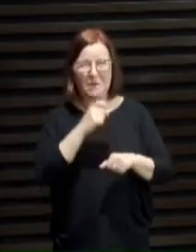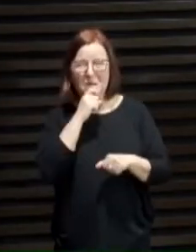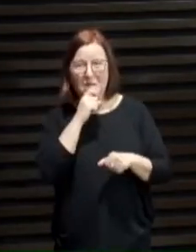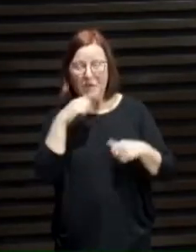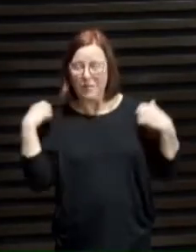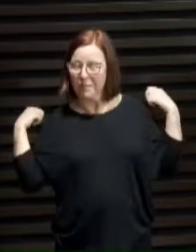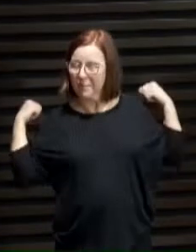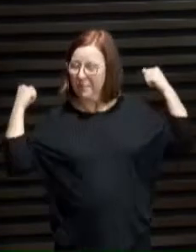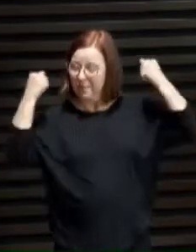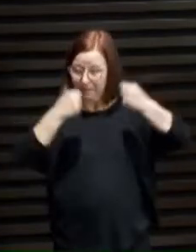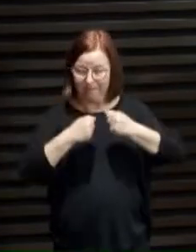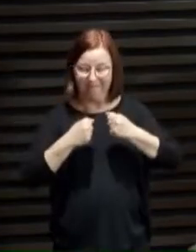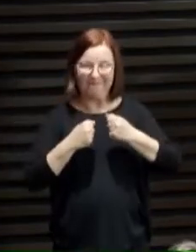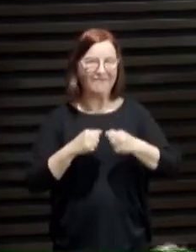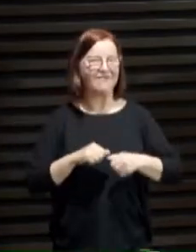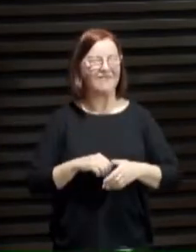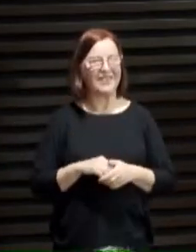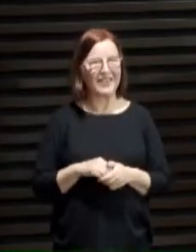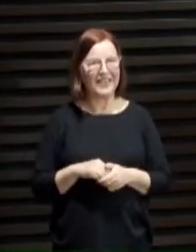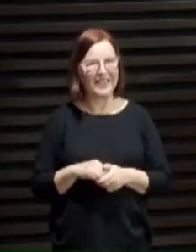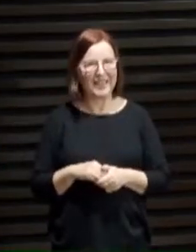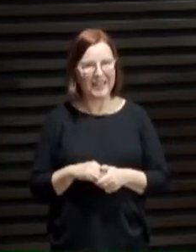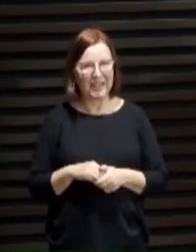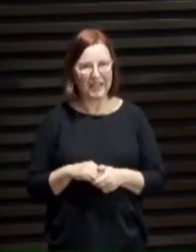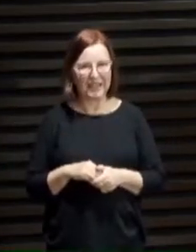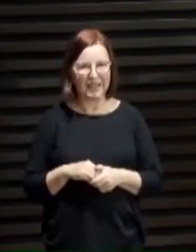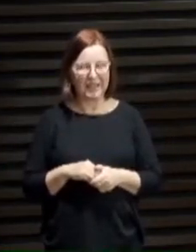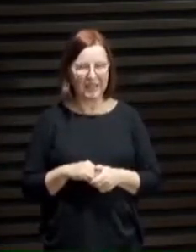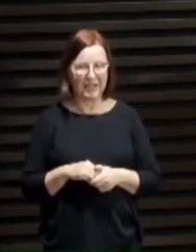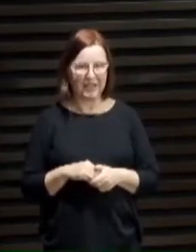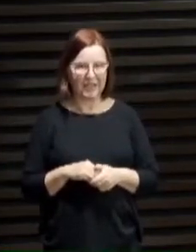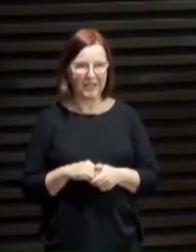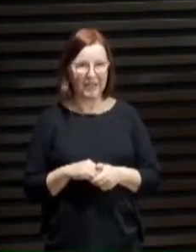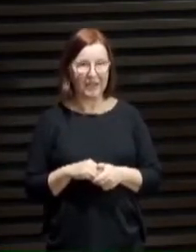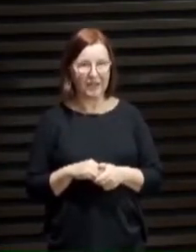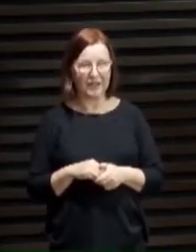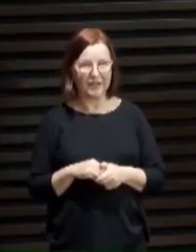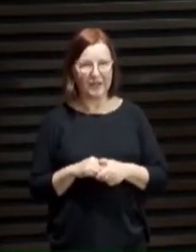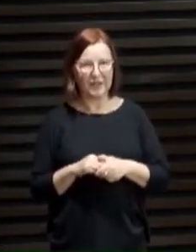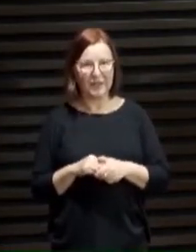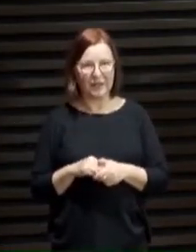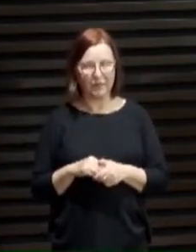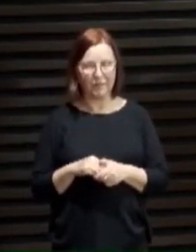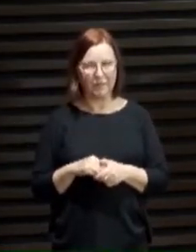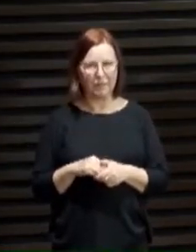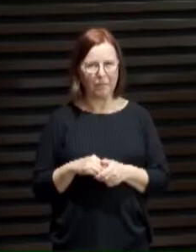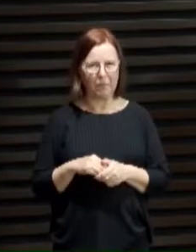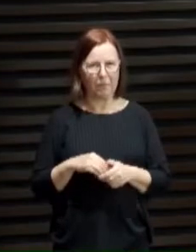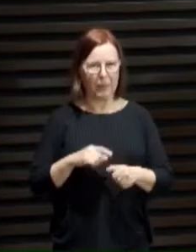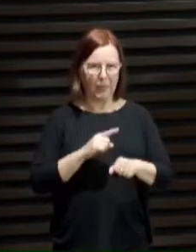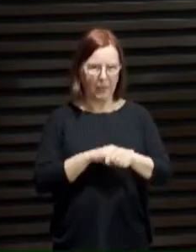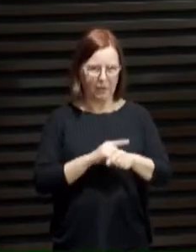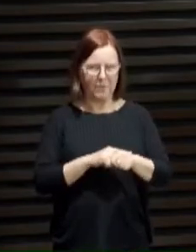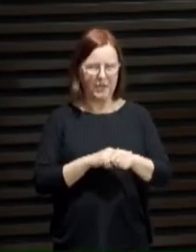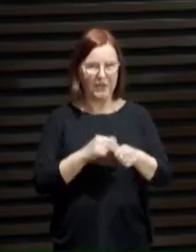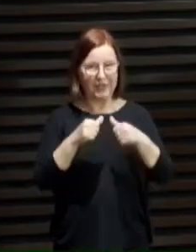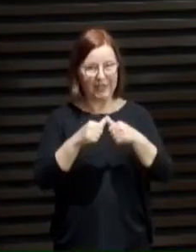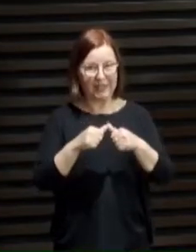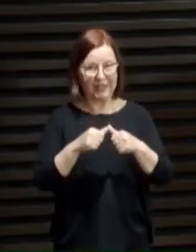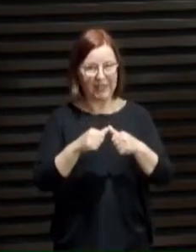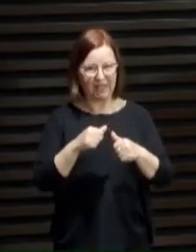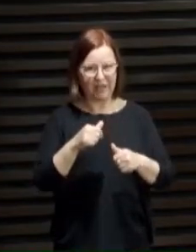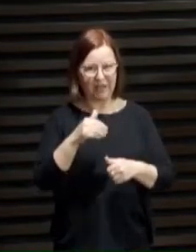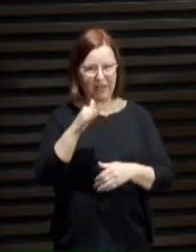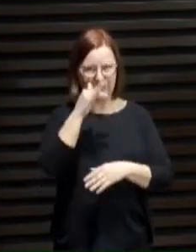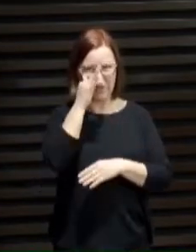que seguia Jesus no jardim, e que de repente os soldados colocam a mão nele, e quando ele menos